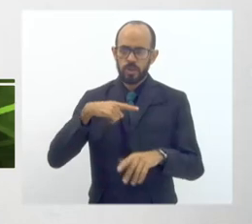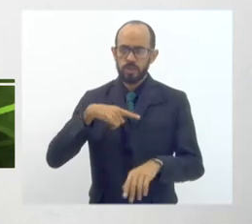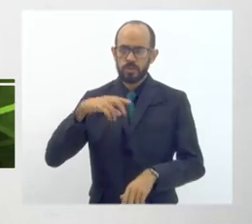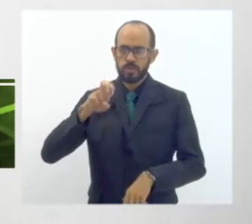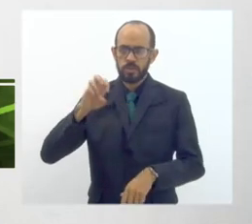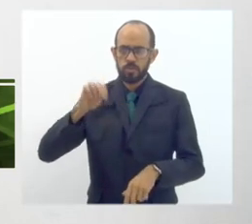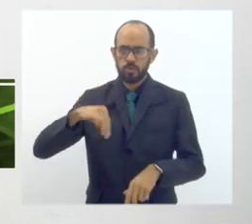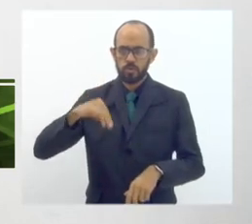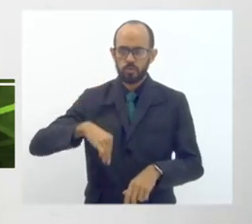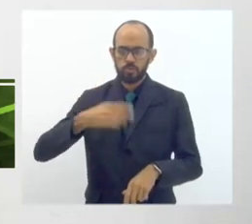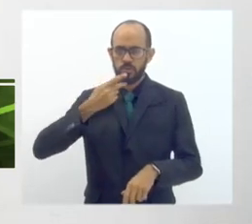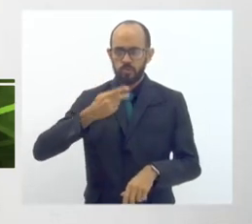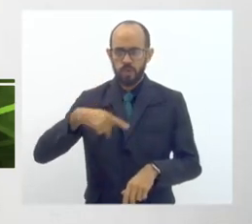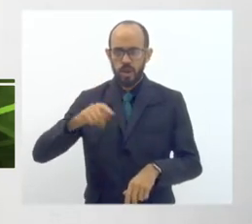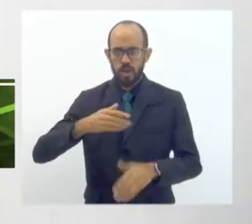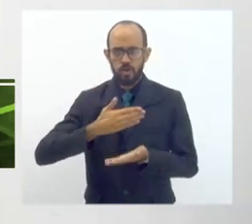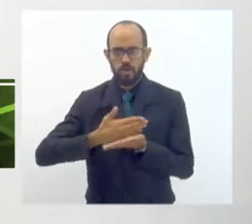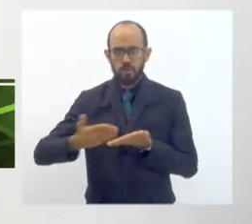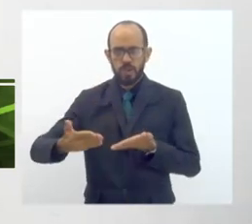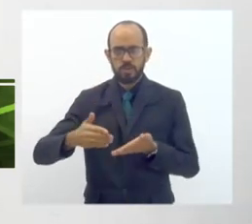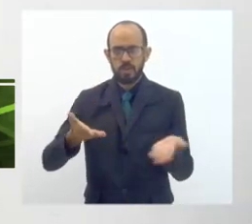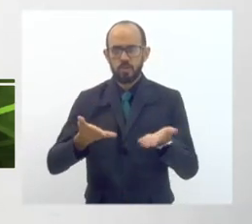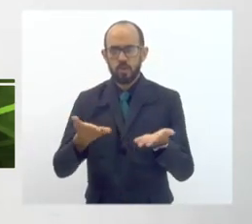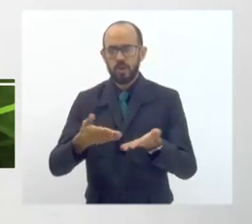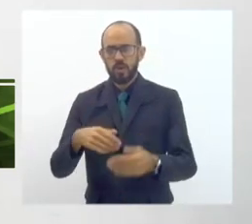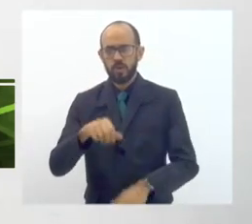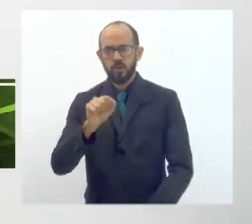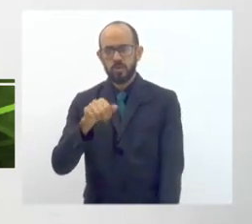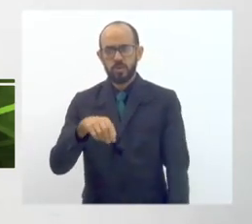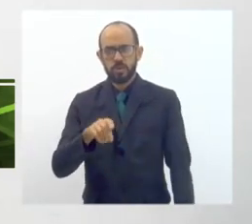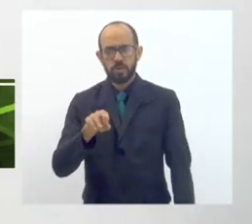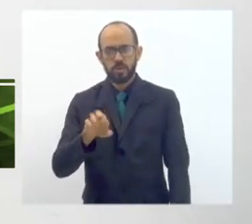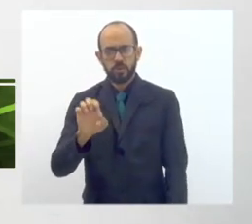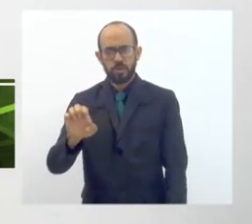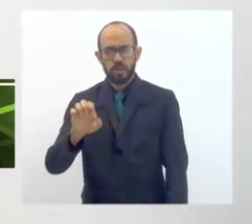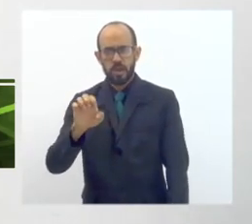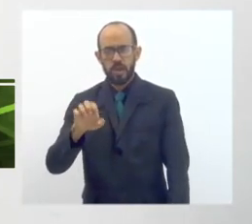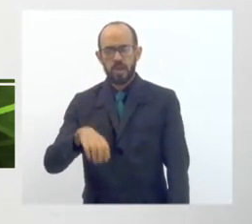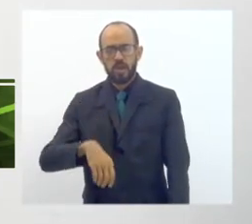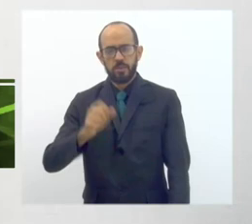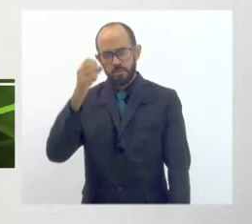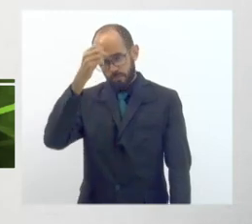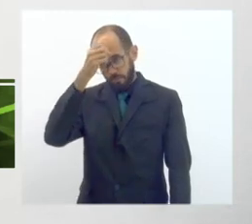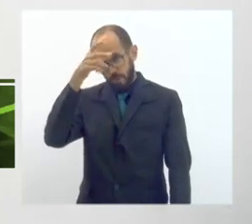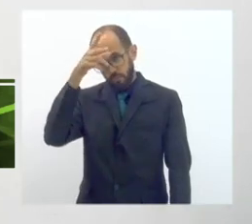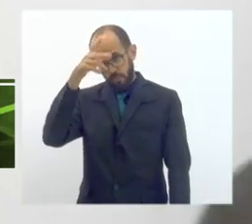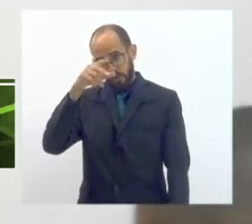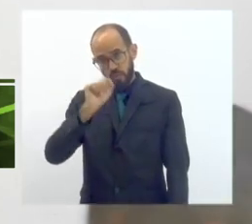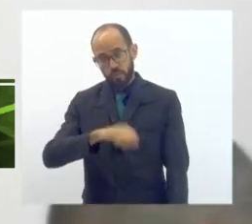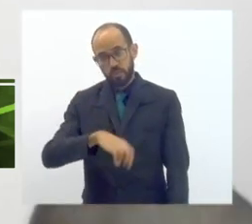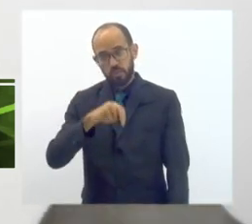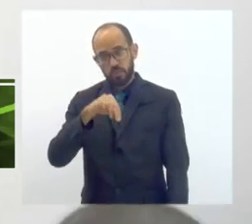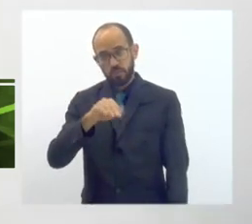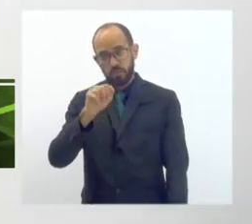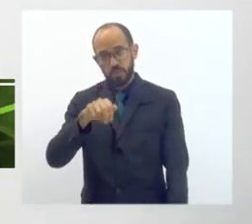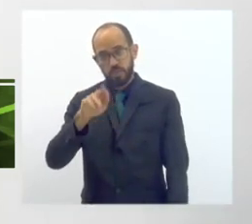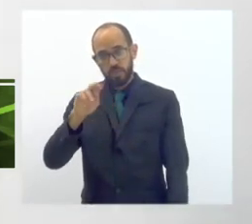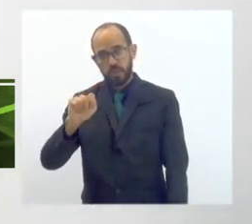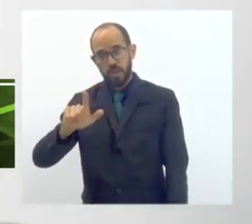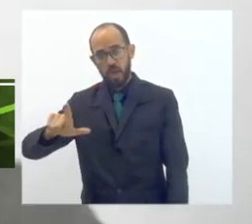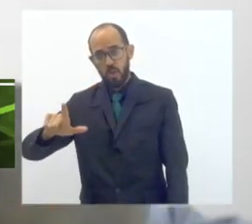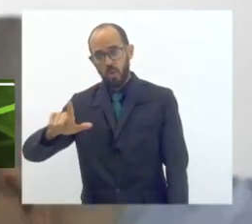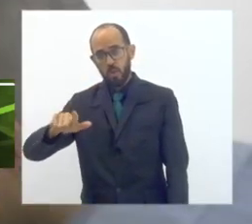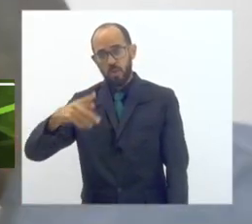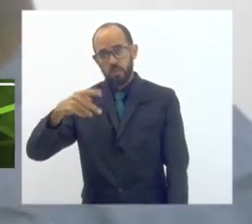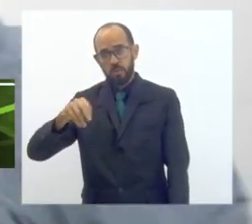Vamos abrir a palavra com o André Português, prefeito de Miguel Pereira e presidente da Associação